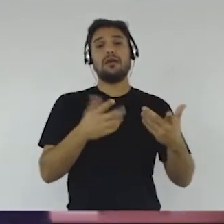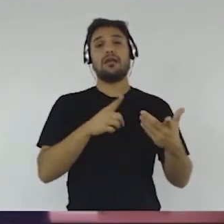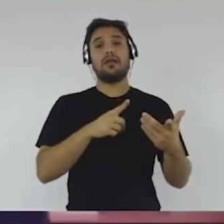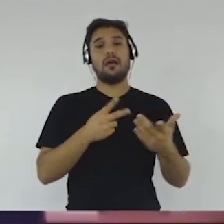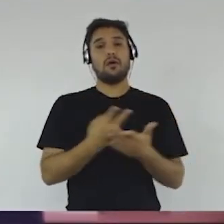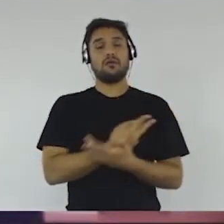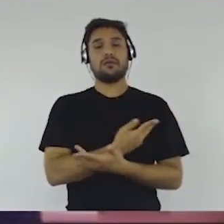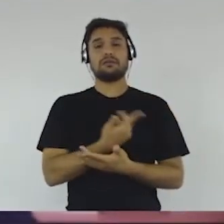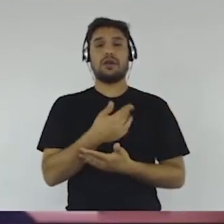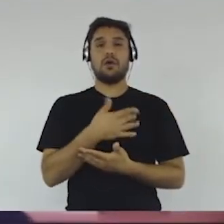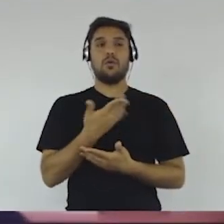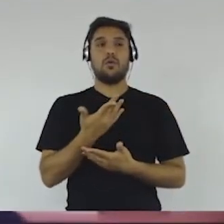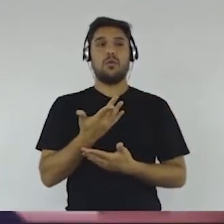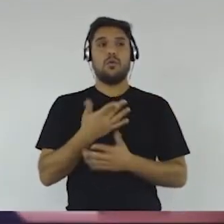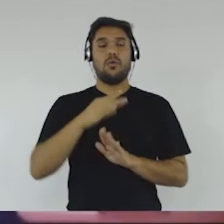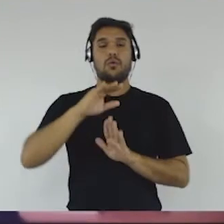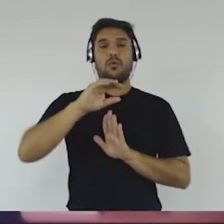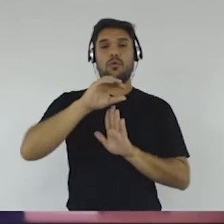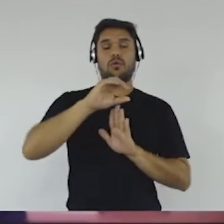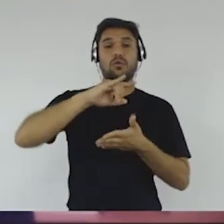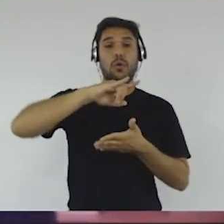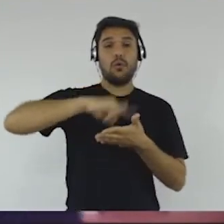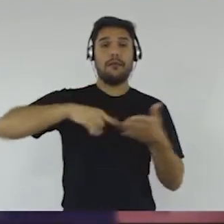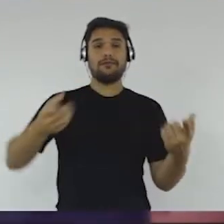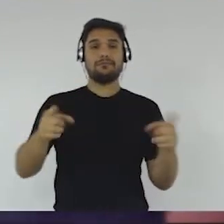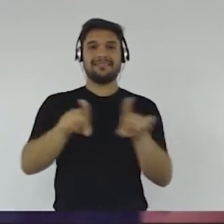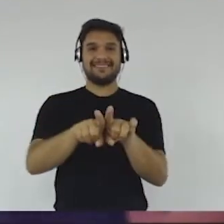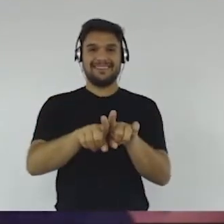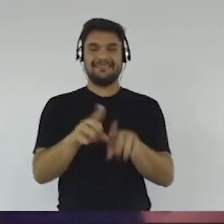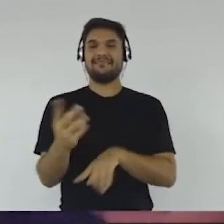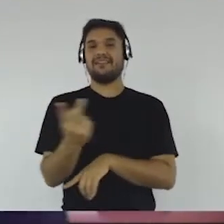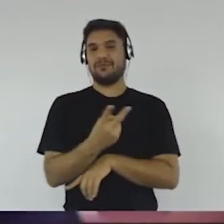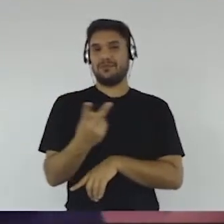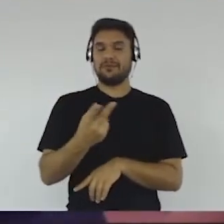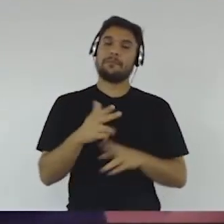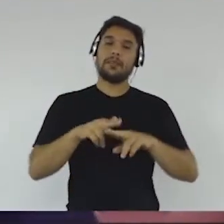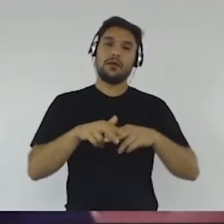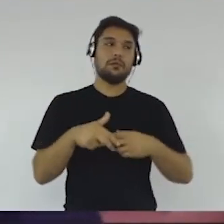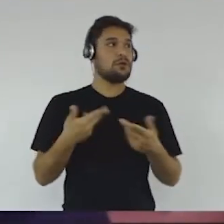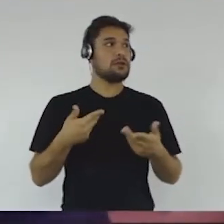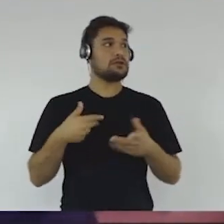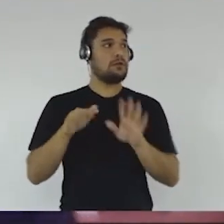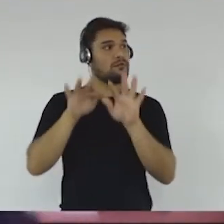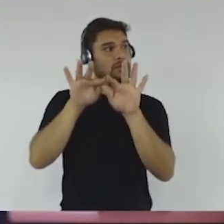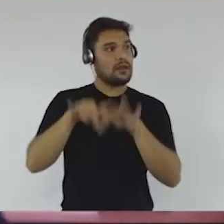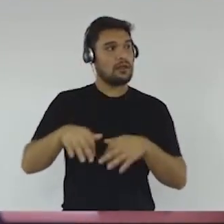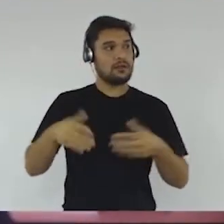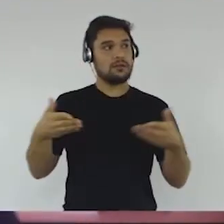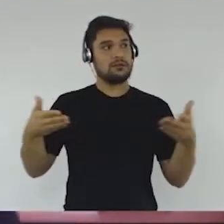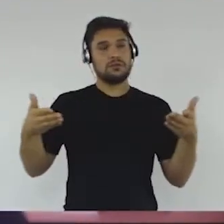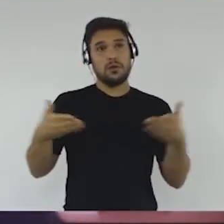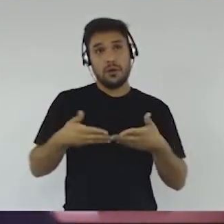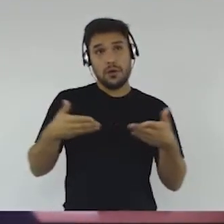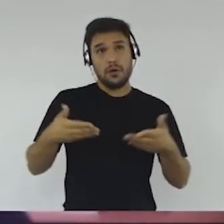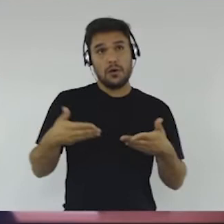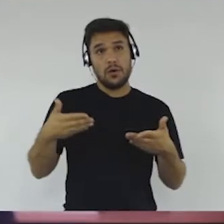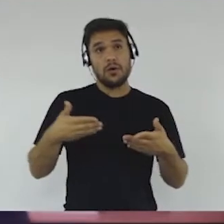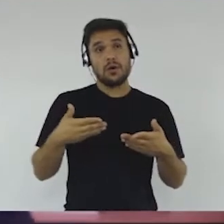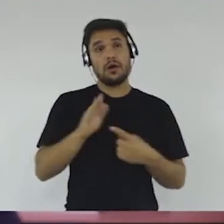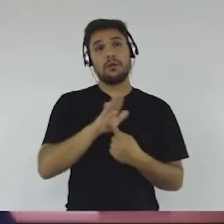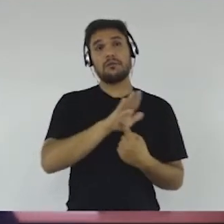eventual memorando de entendimentos entre essas 2 câmaras. Eu encerro, Joaquim, para